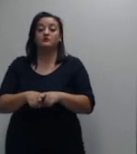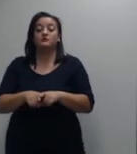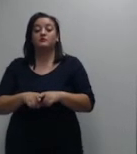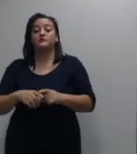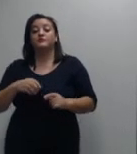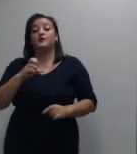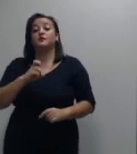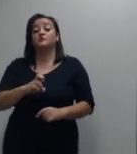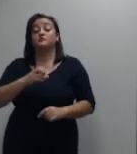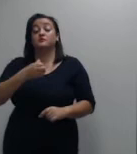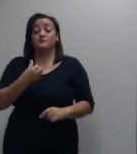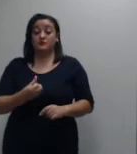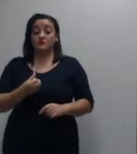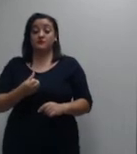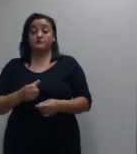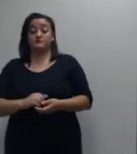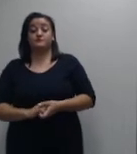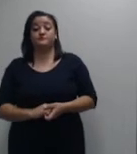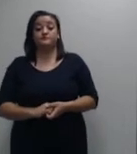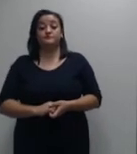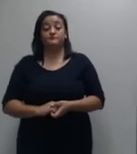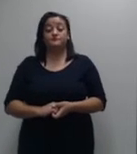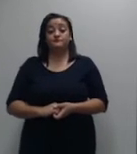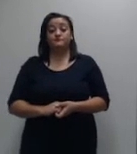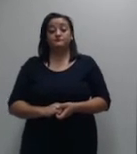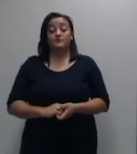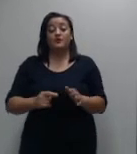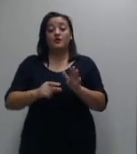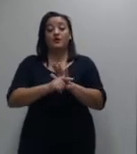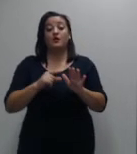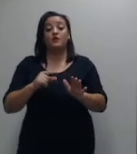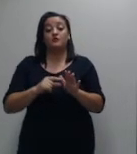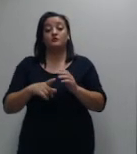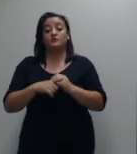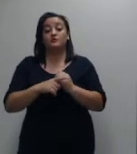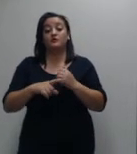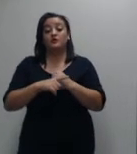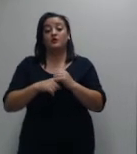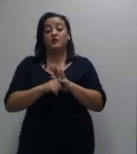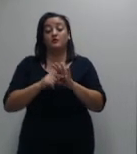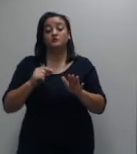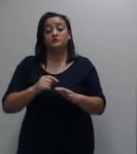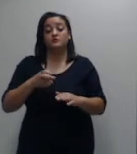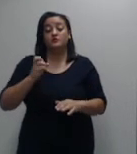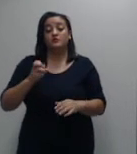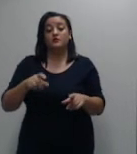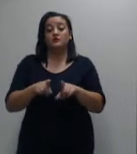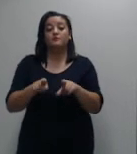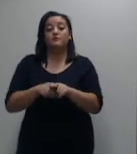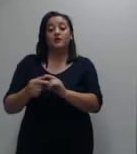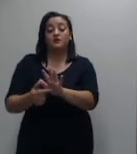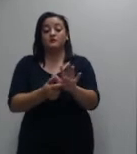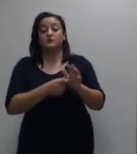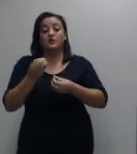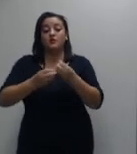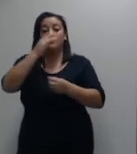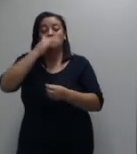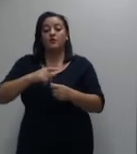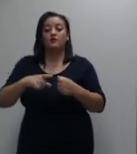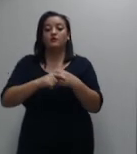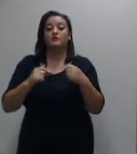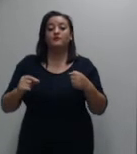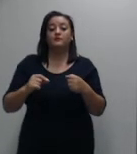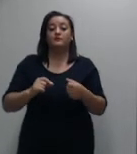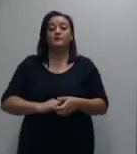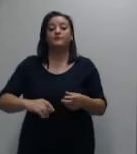12:56 do documento nos autos do processo história foram apresentadas uma prova os arquivos